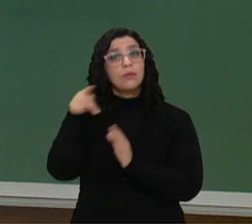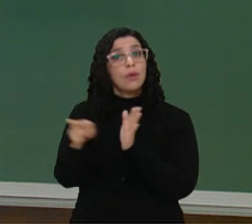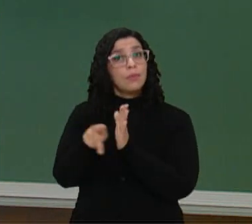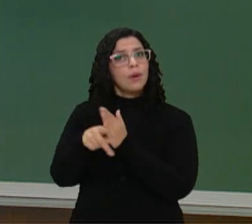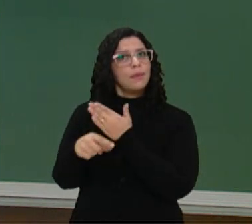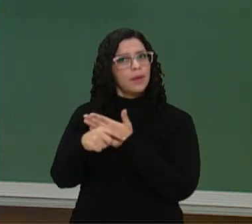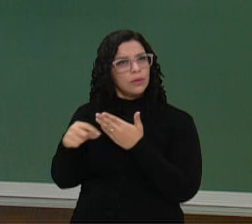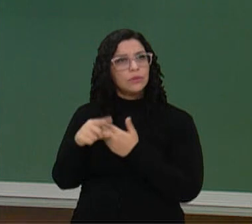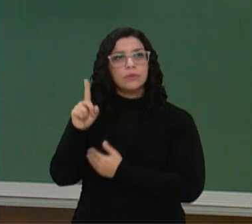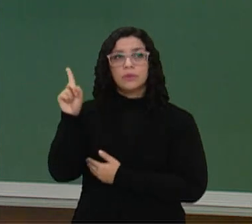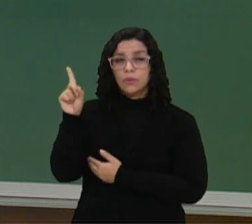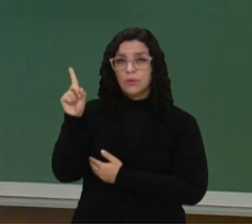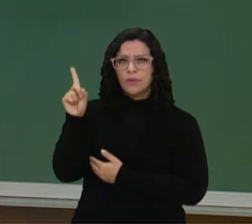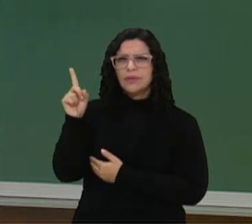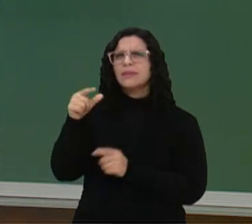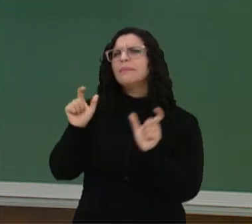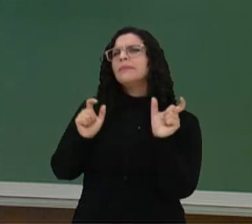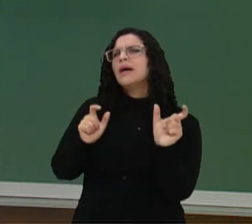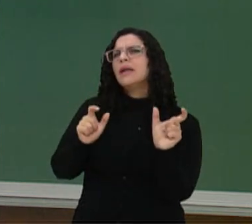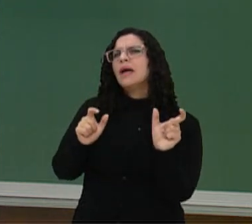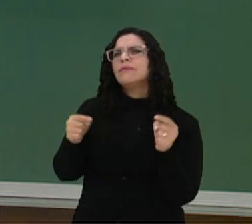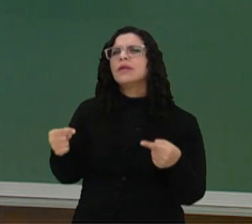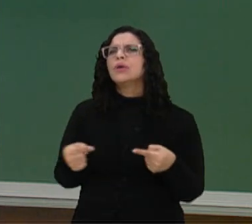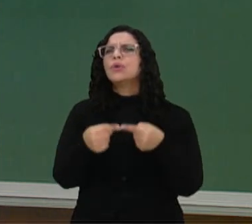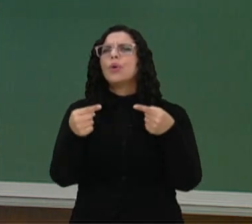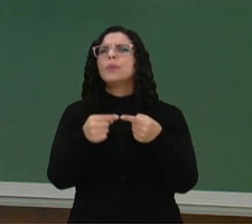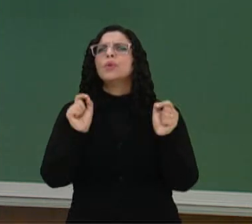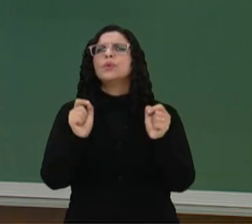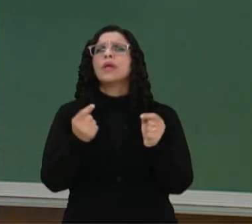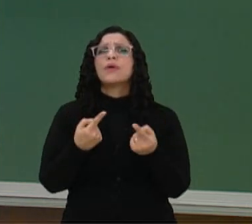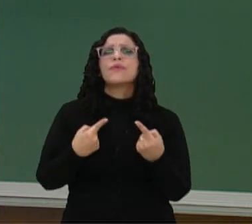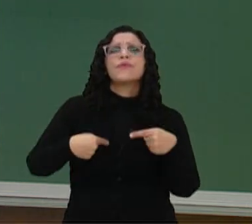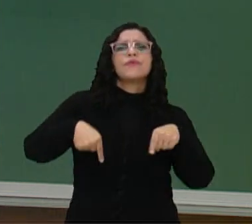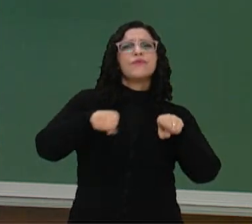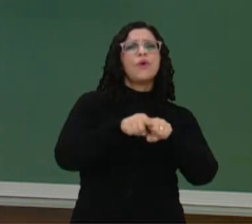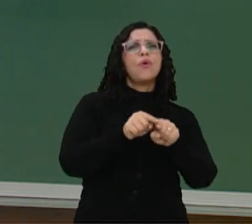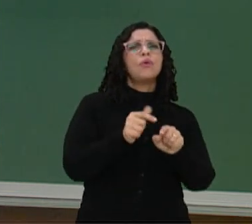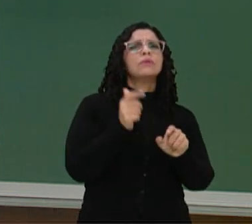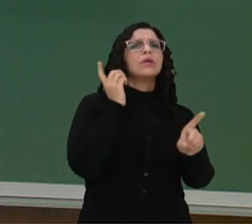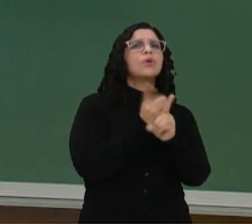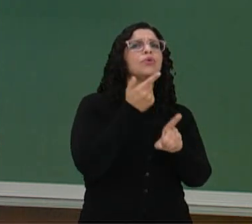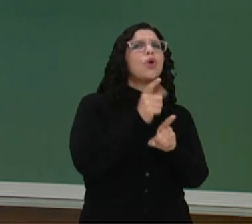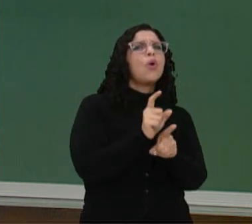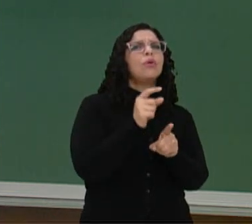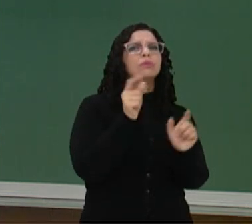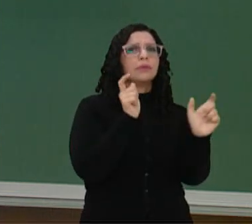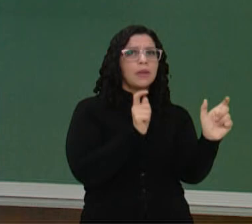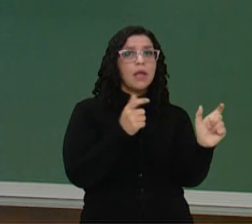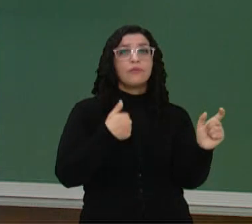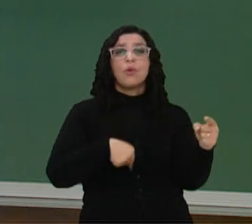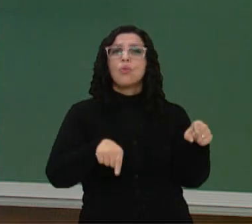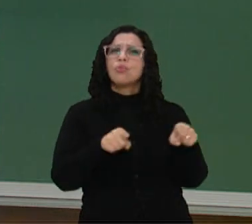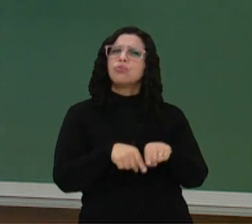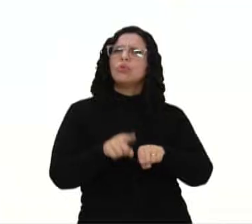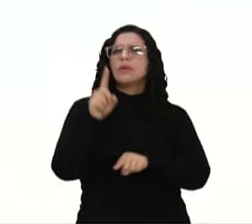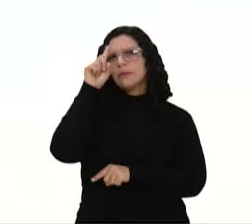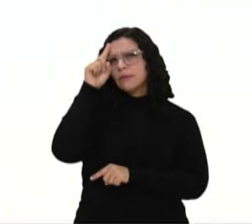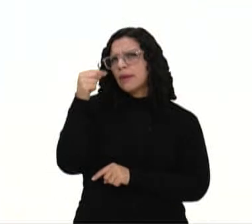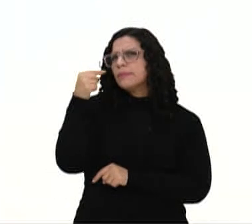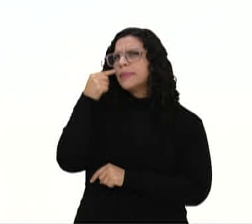é da autora. Então, a palavra obstáculo está retomando que outra palavra, que outra ideia? Vamos lá,